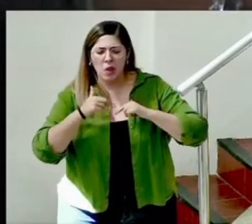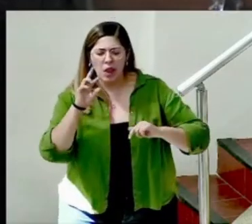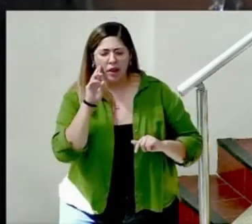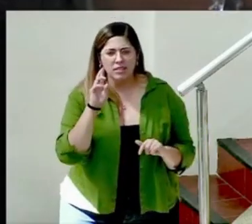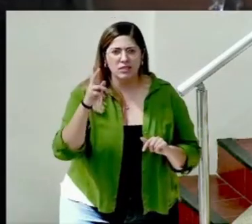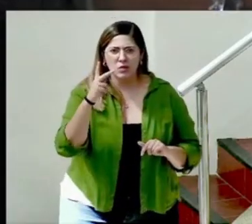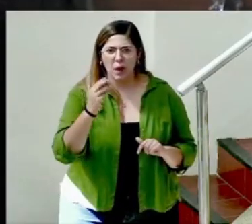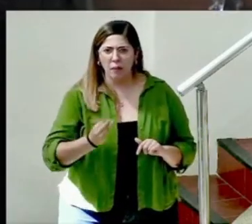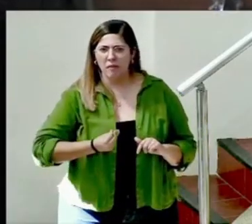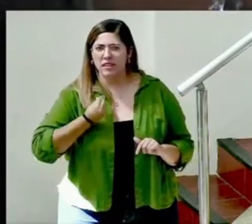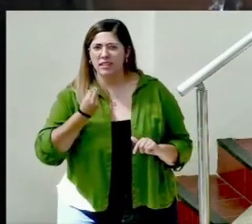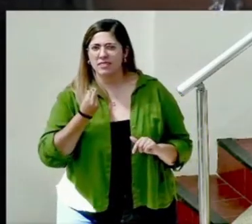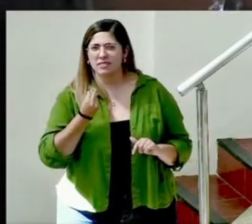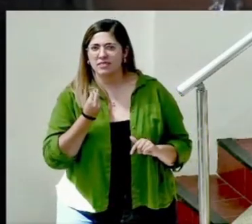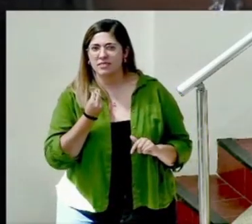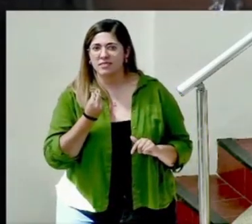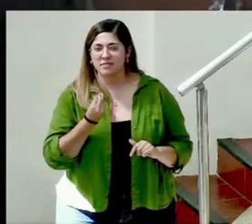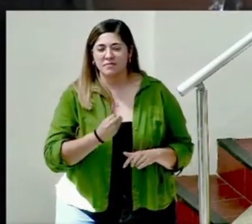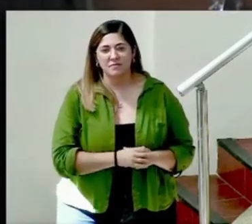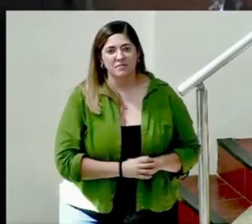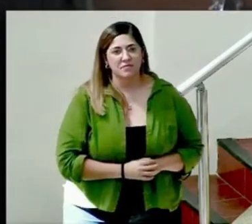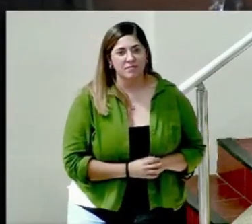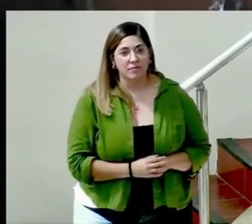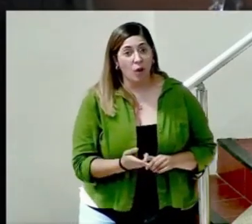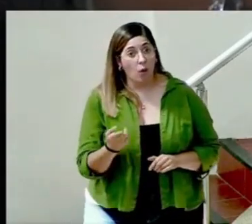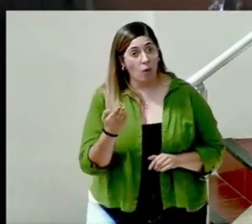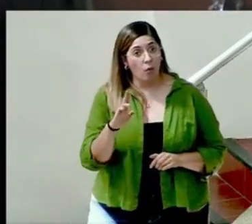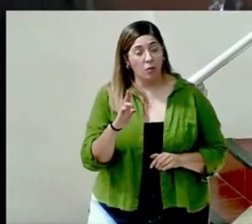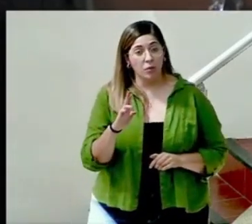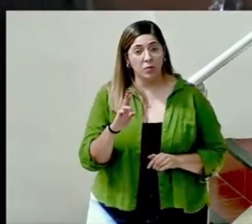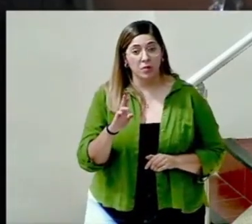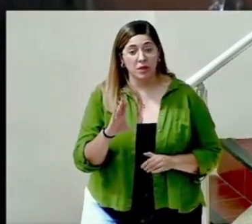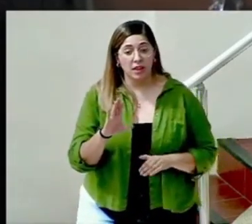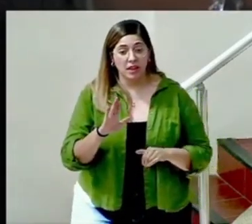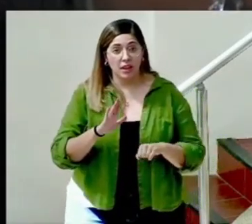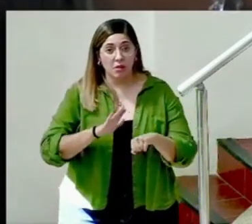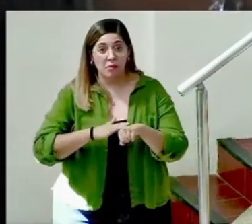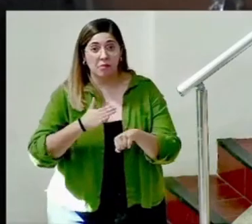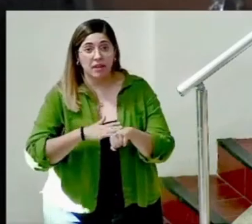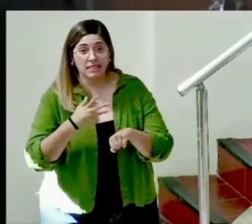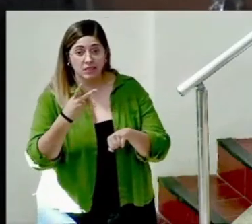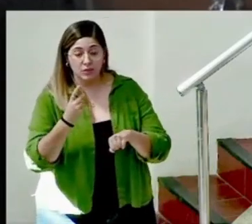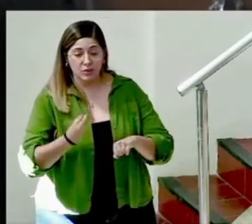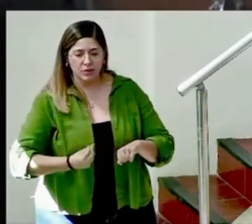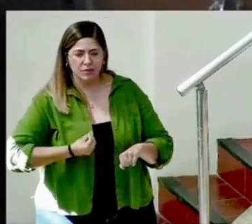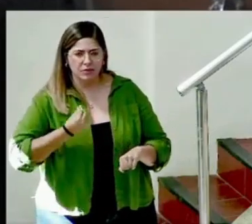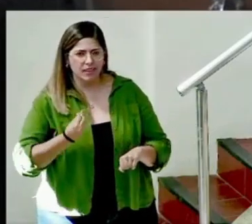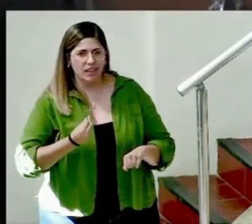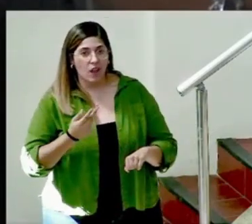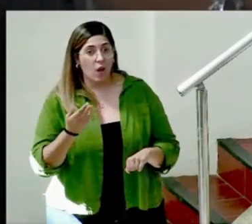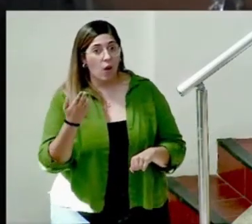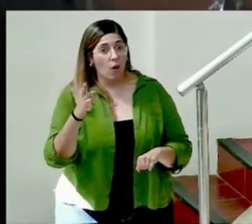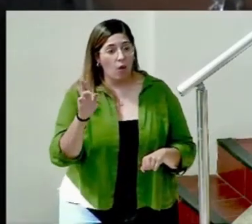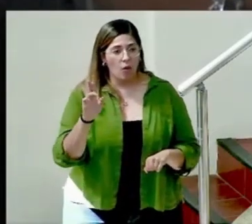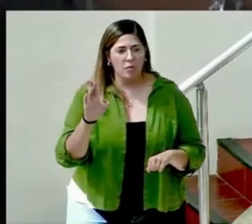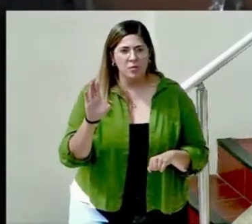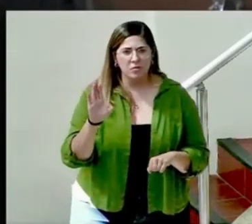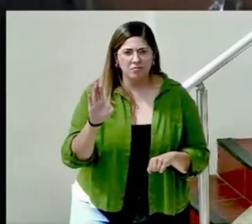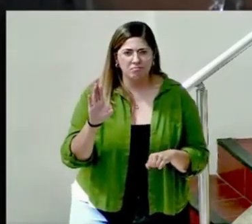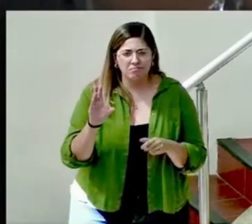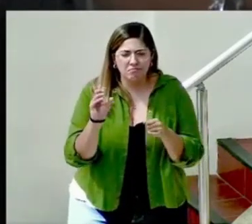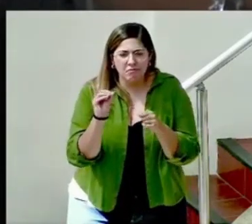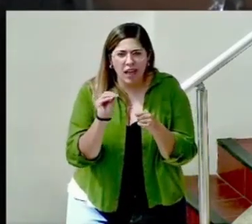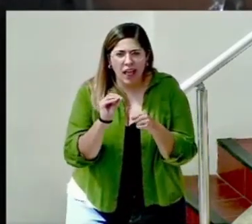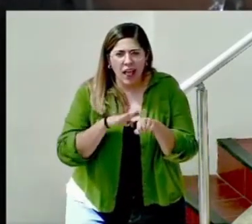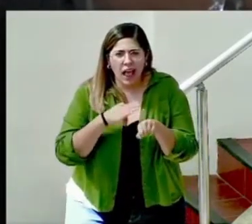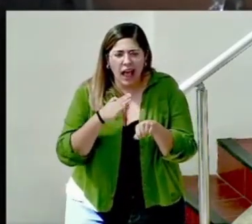Sobre o que você vai exercer na sua vida? Sobre como você vai viver? Ou você tem criado um